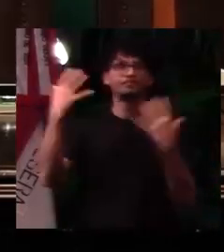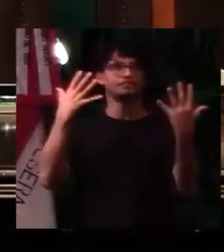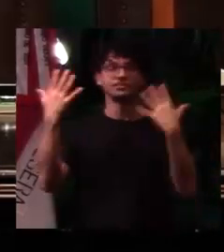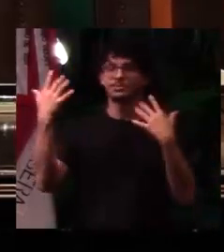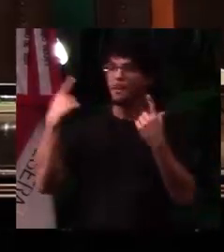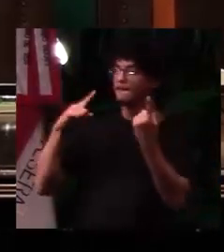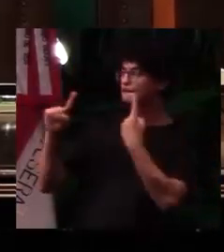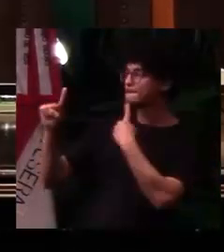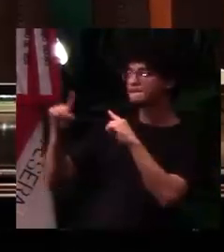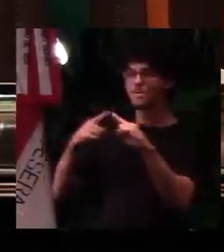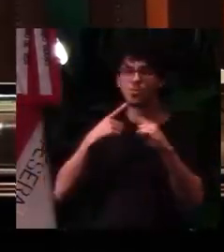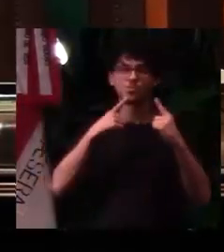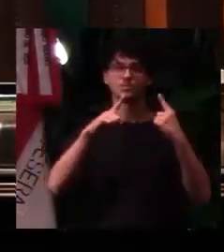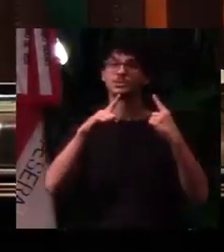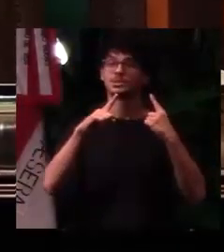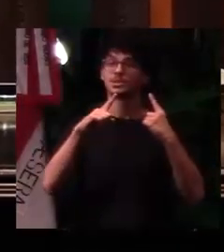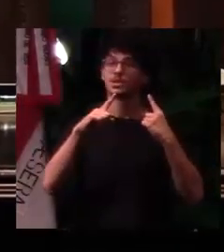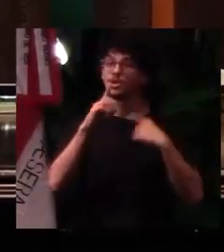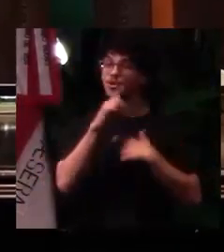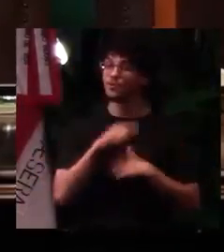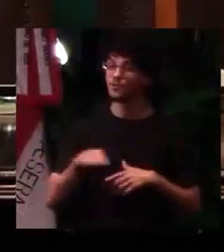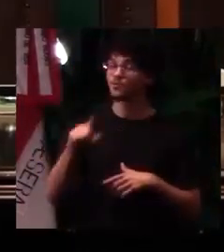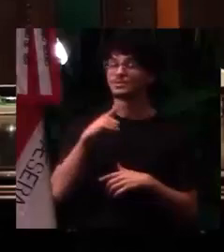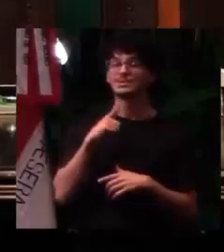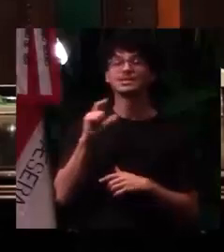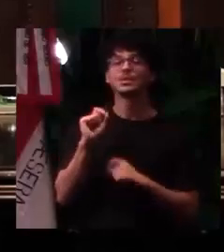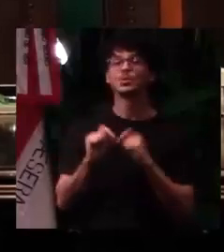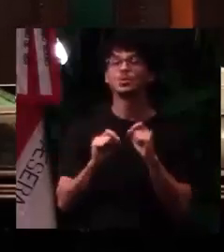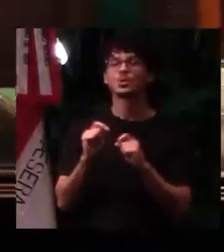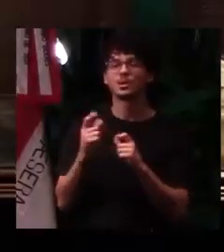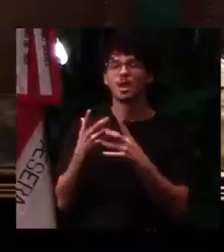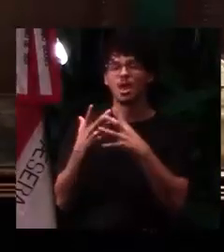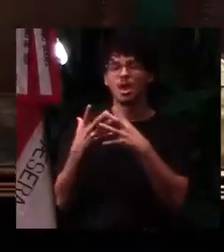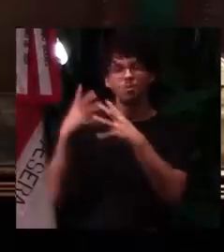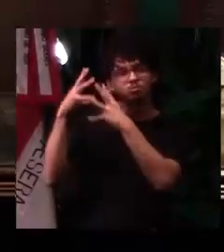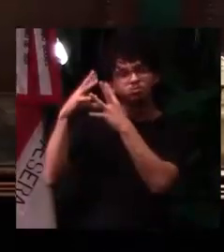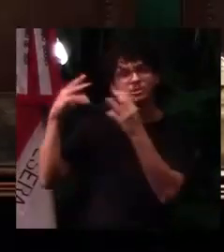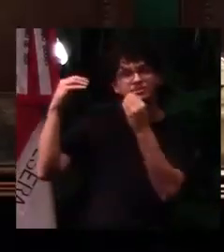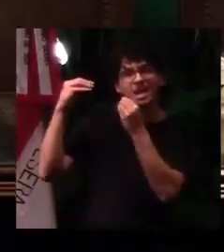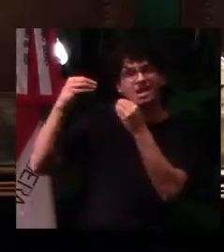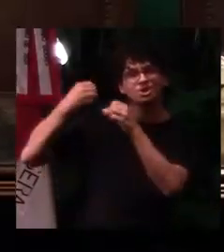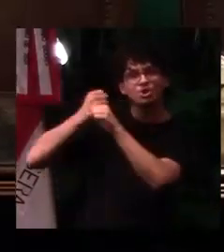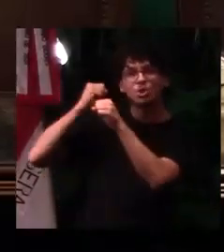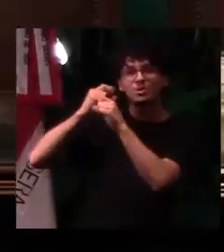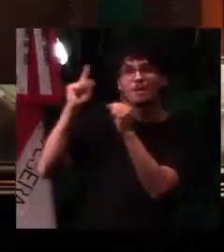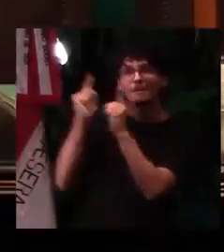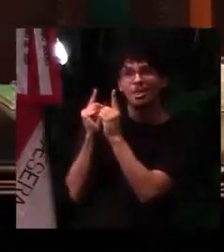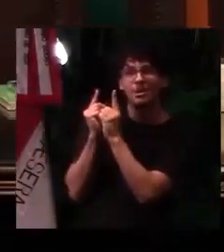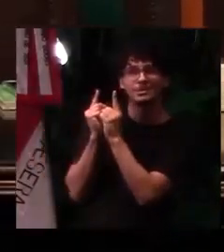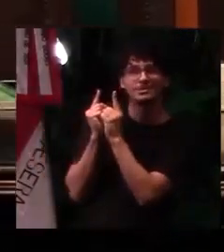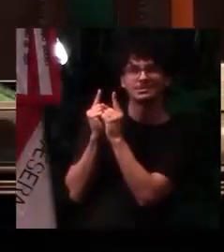música, você tem, a meu ver, um espectro de construção menor.